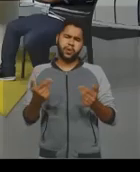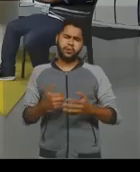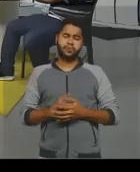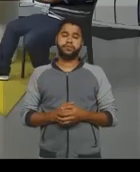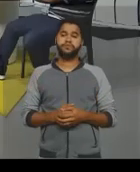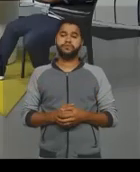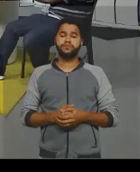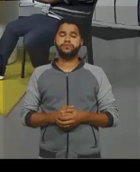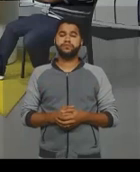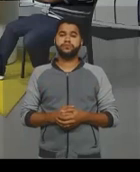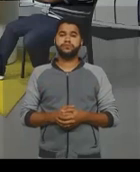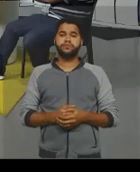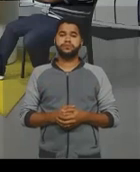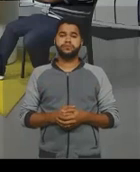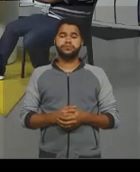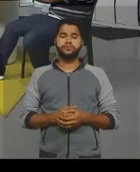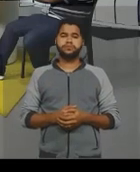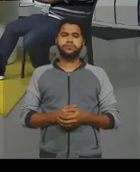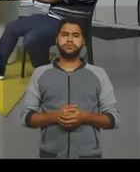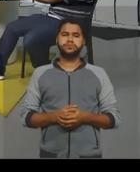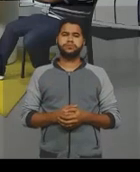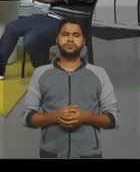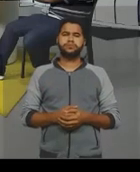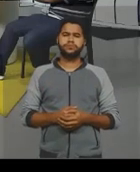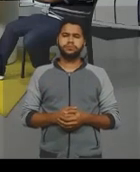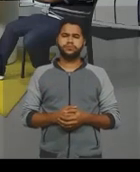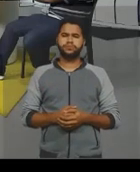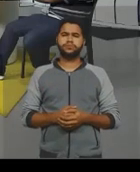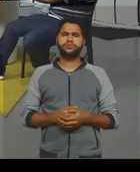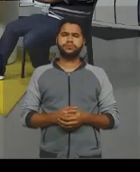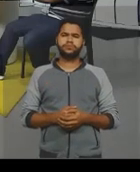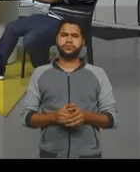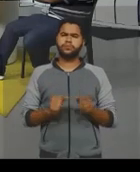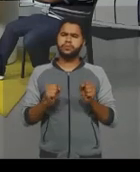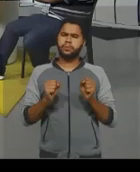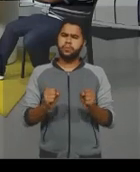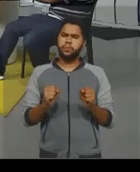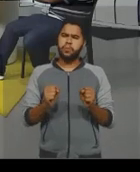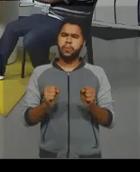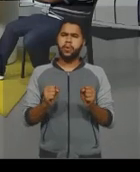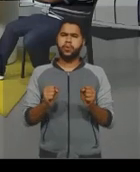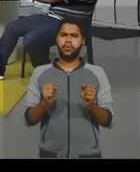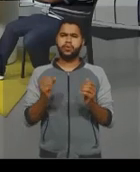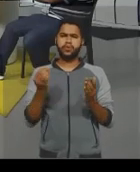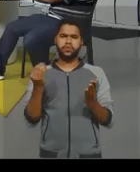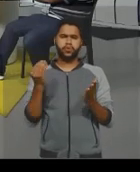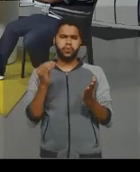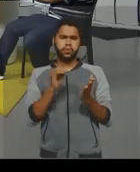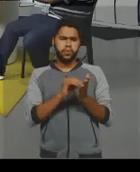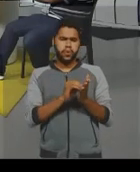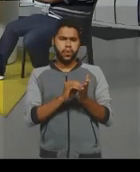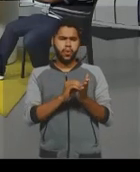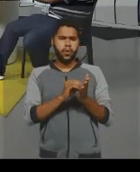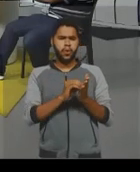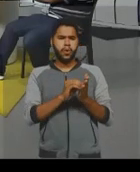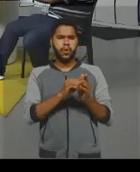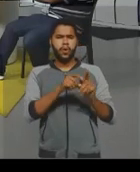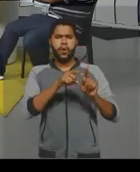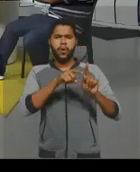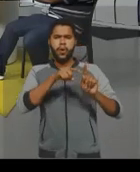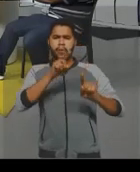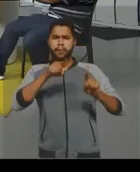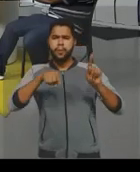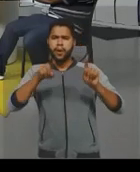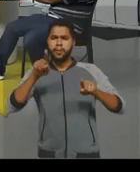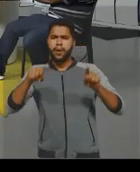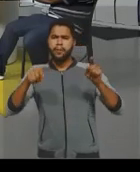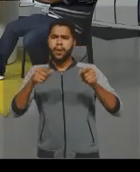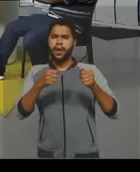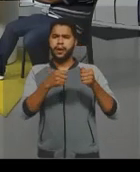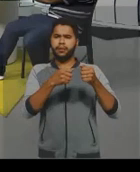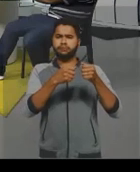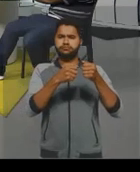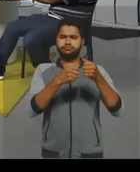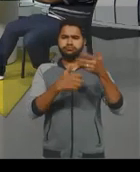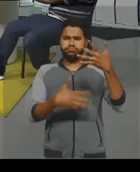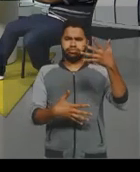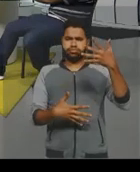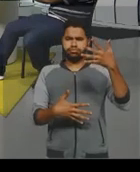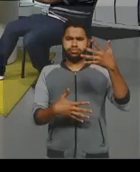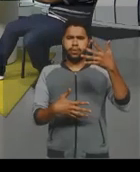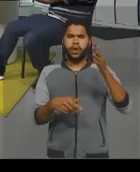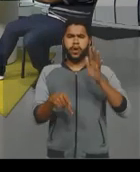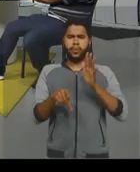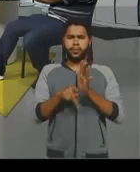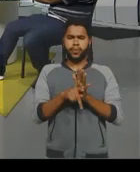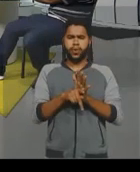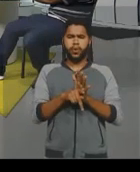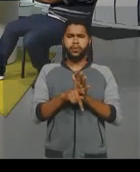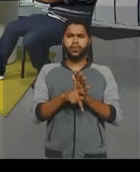Perfeito, professor. Próxima questão. Posso colocar dados estatísticos no parágrafo de introdução, professora?